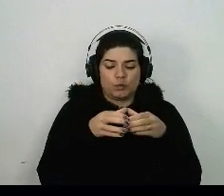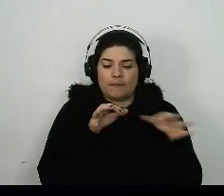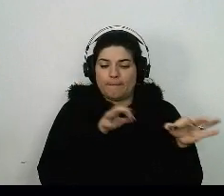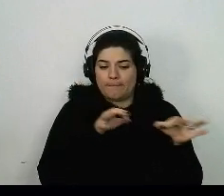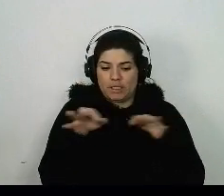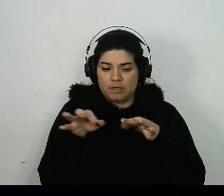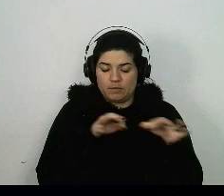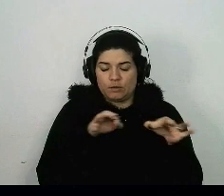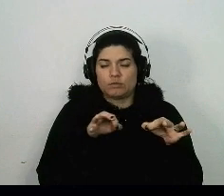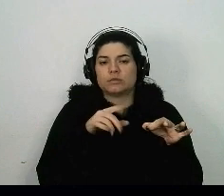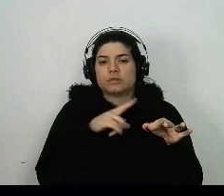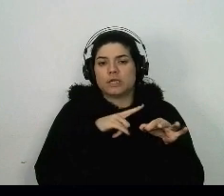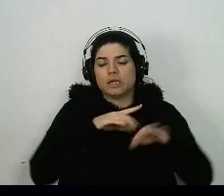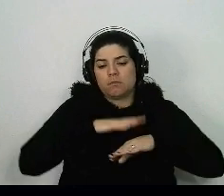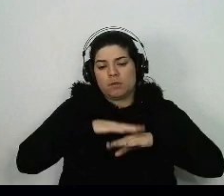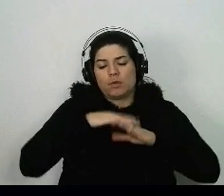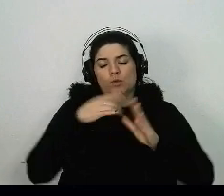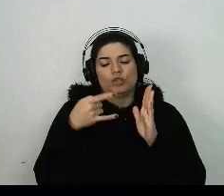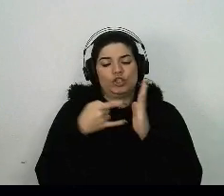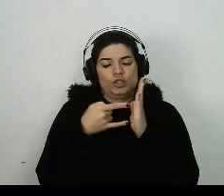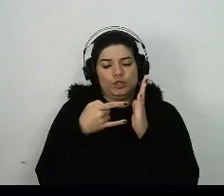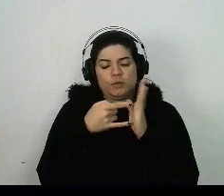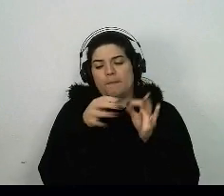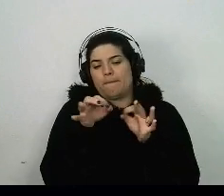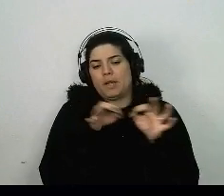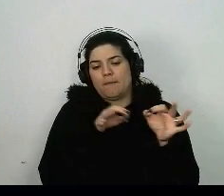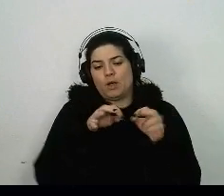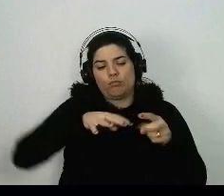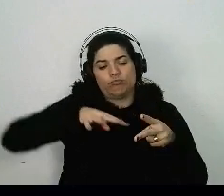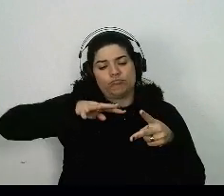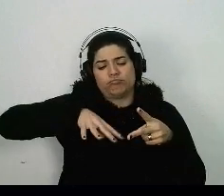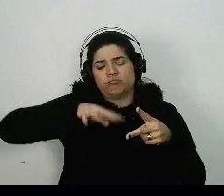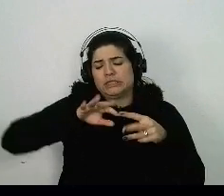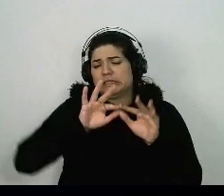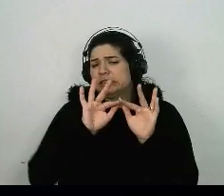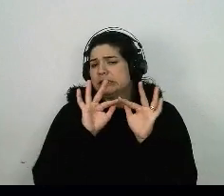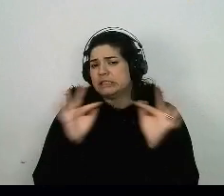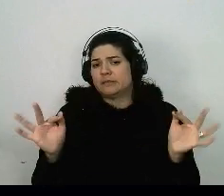o desenvolvimento, foi super simples a mudança.